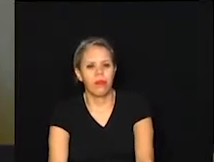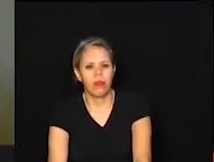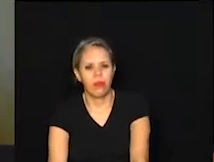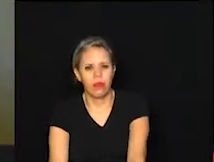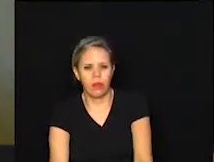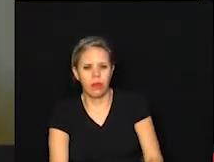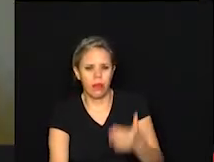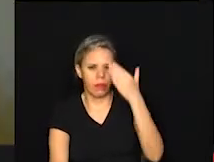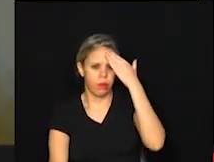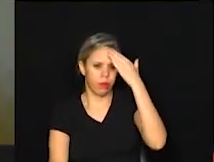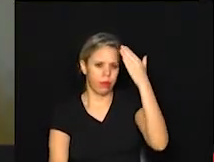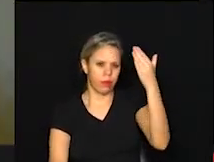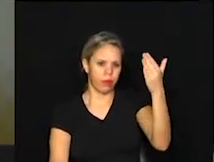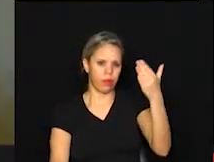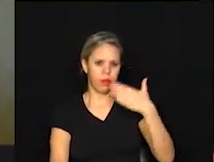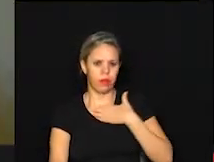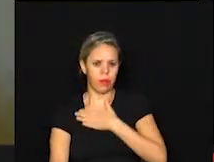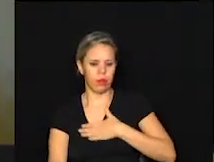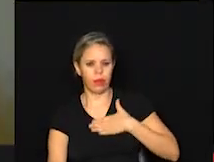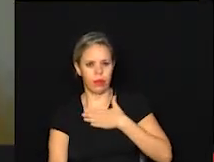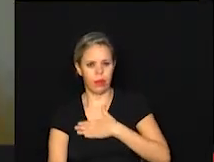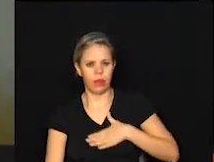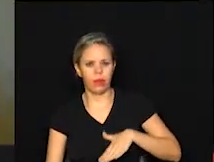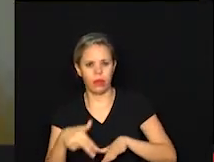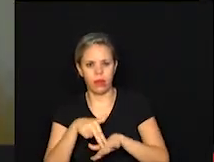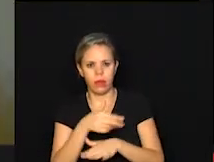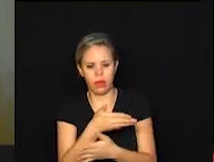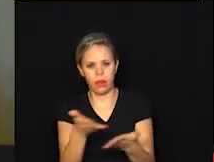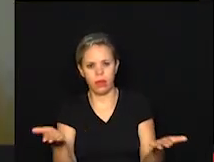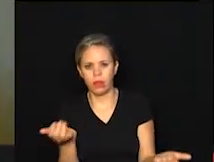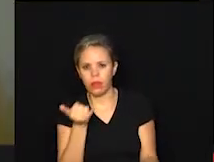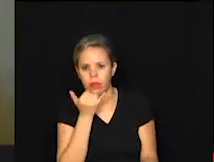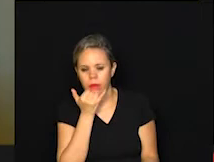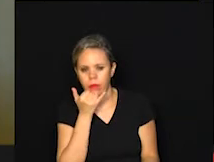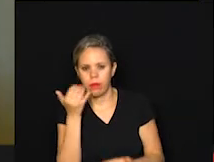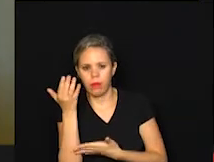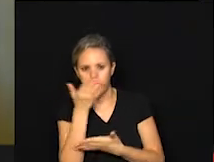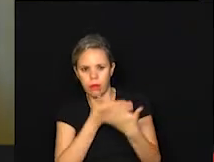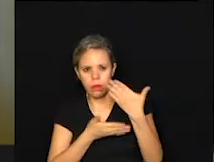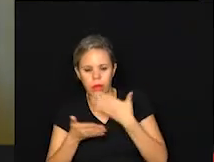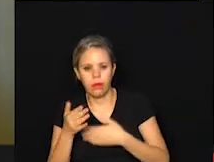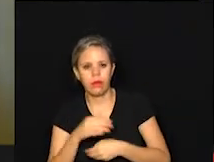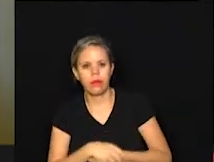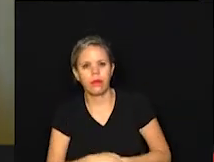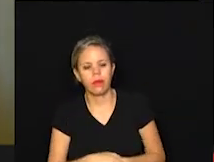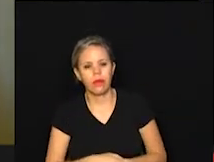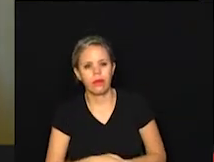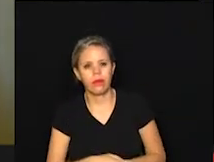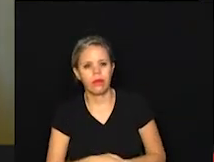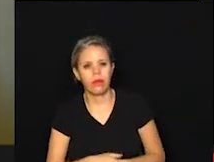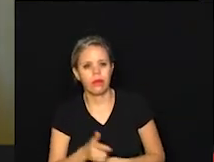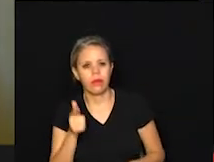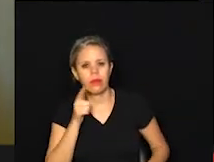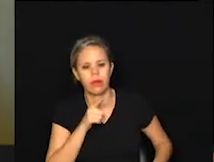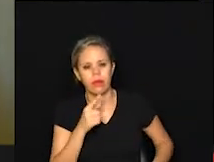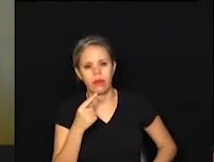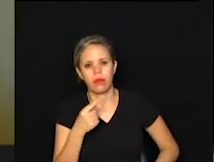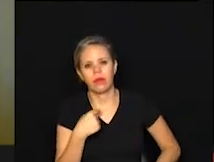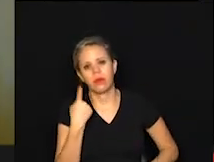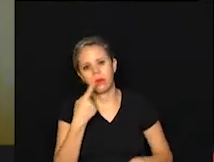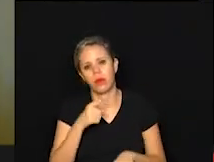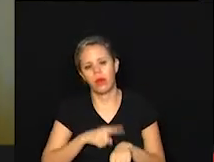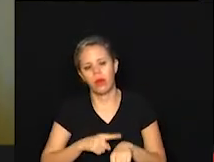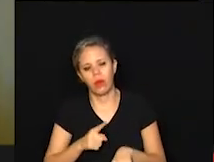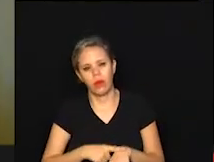Muito obrigada, é um prazer estar aqui com vocês. Desculpe aí me atrapalhar. Aí eu conseguia uma hora